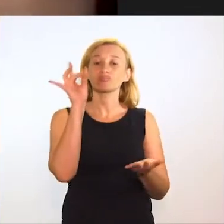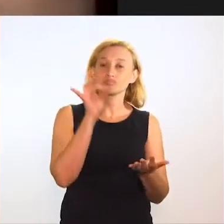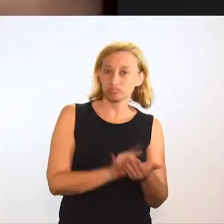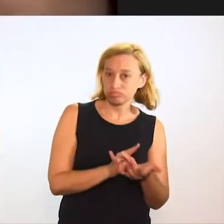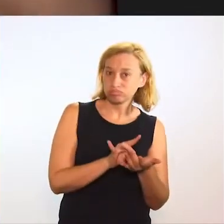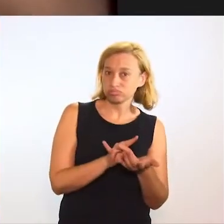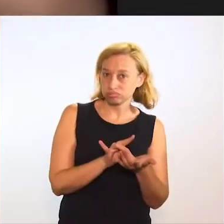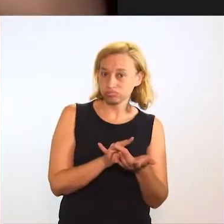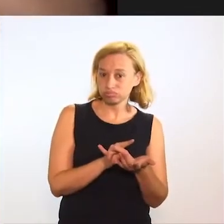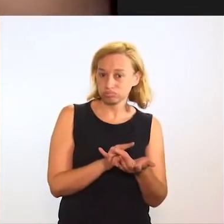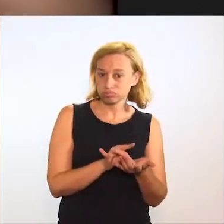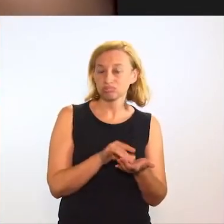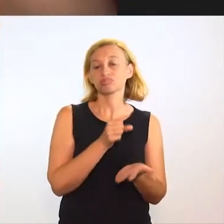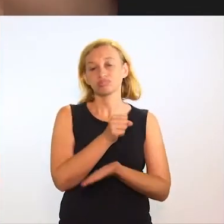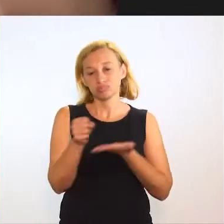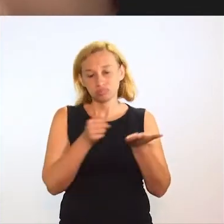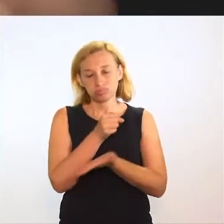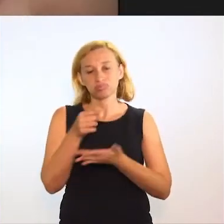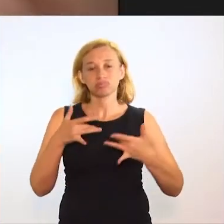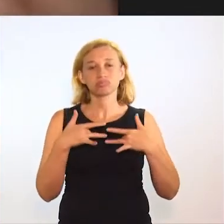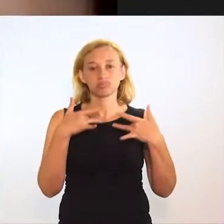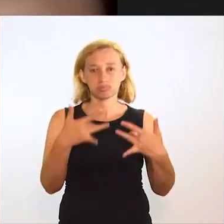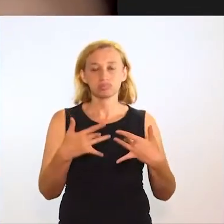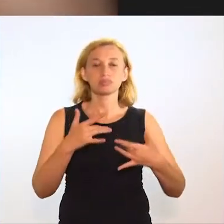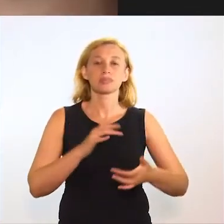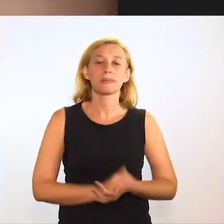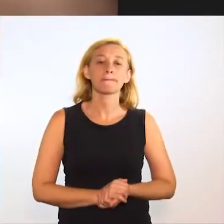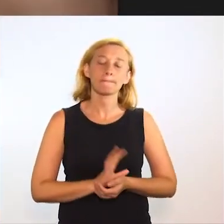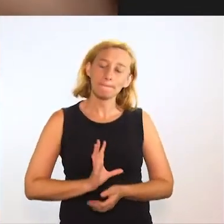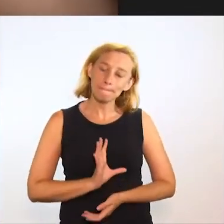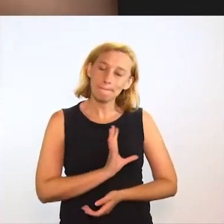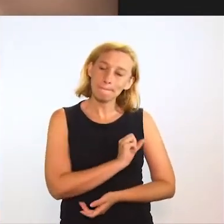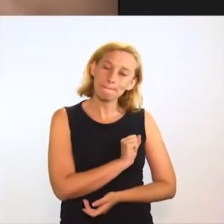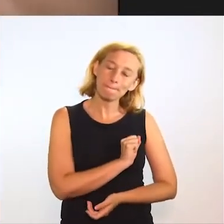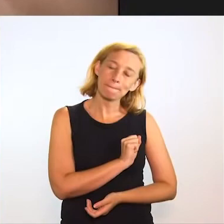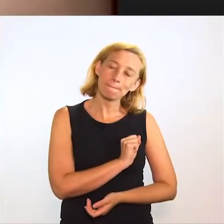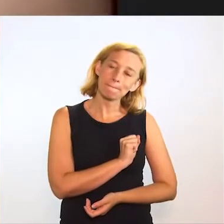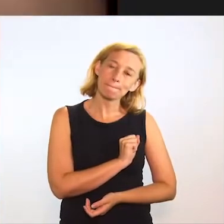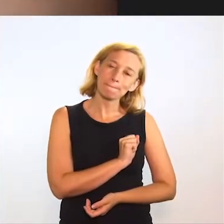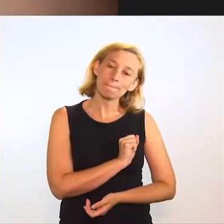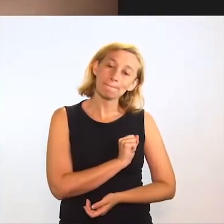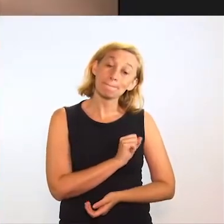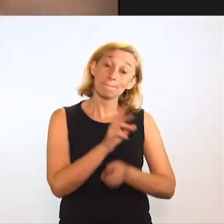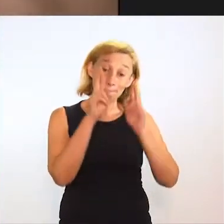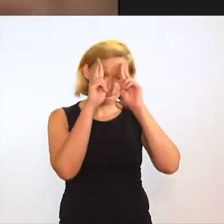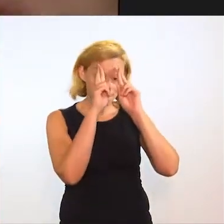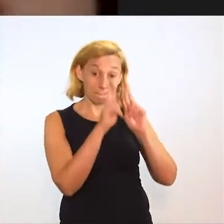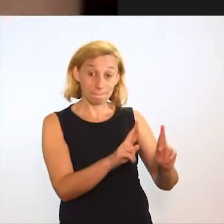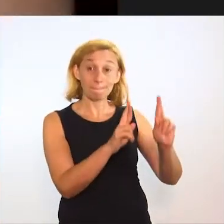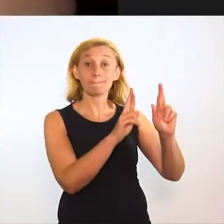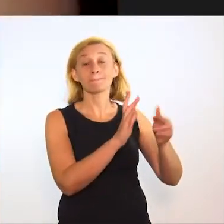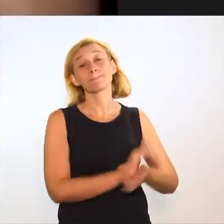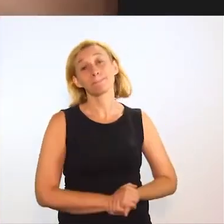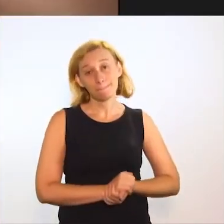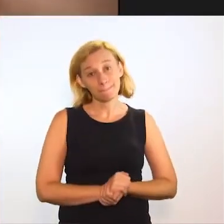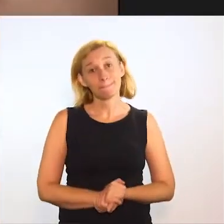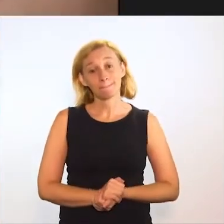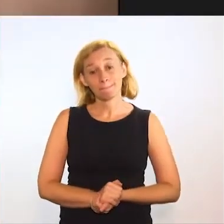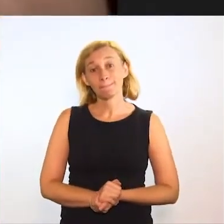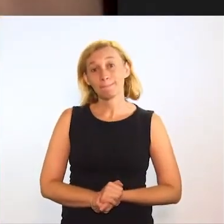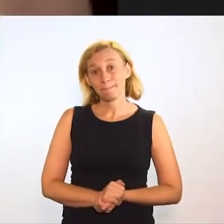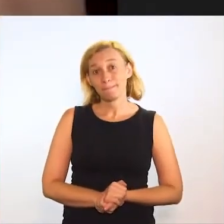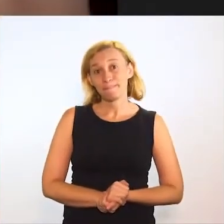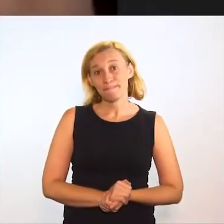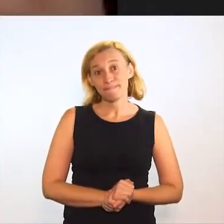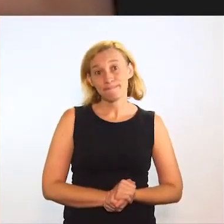a nova realidade baseada na solidariedade, no amor, sabe, no